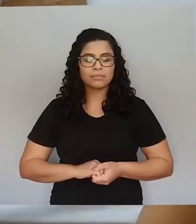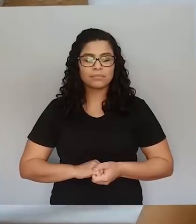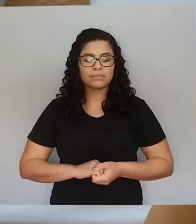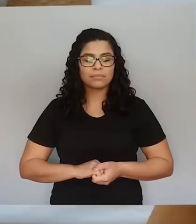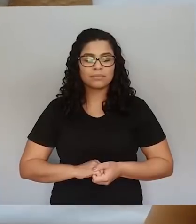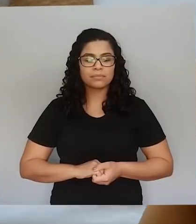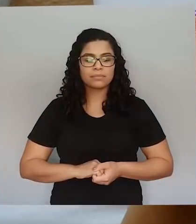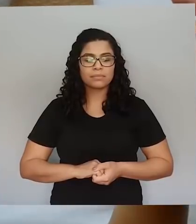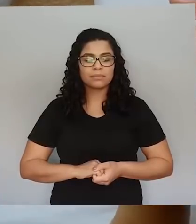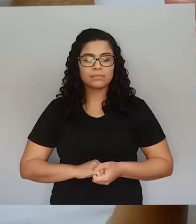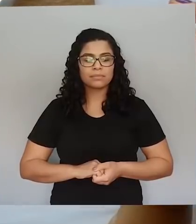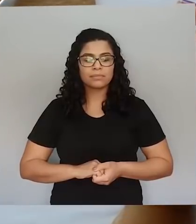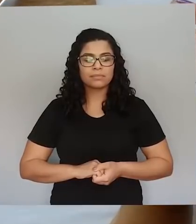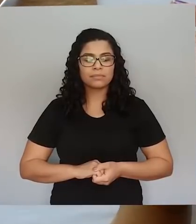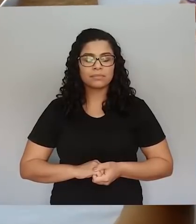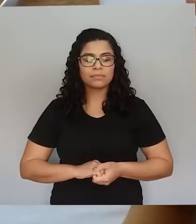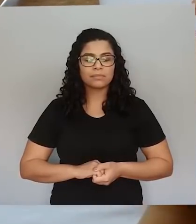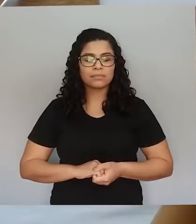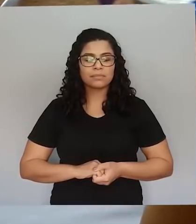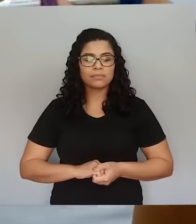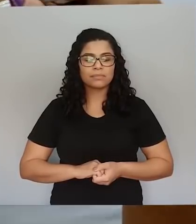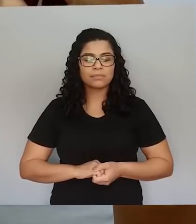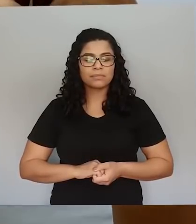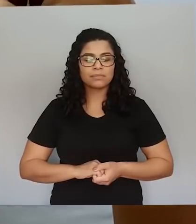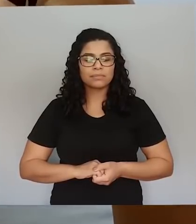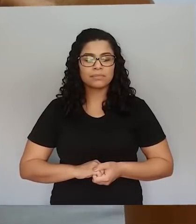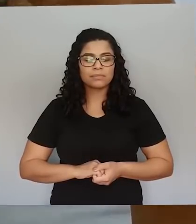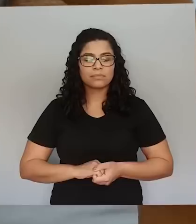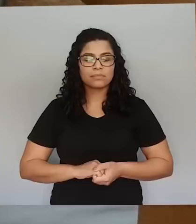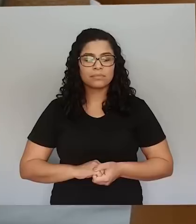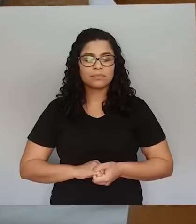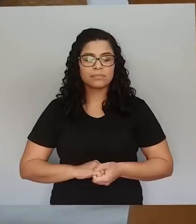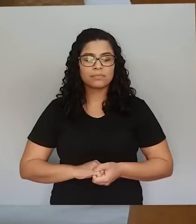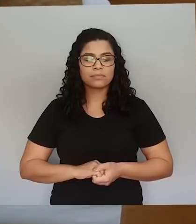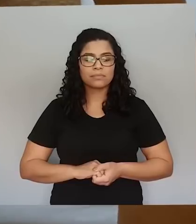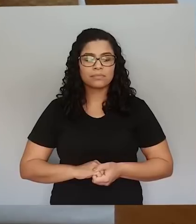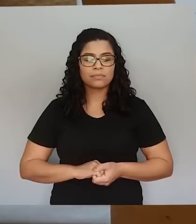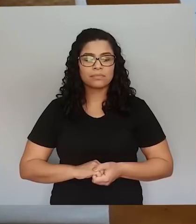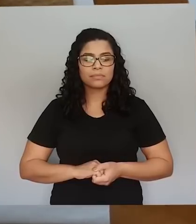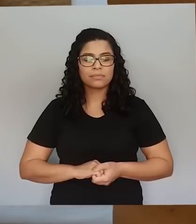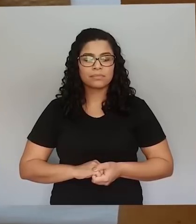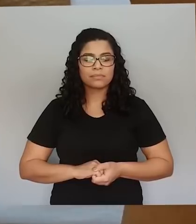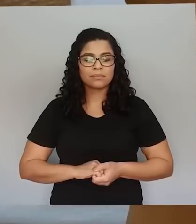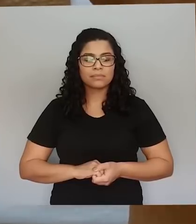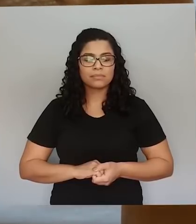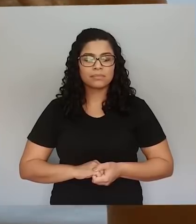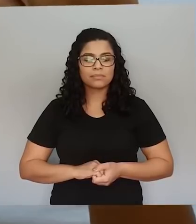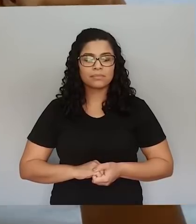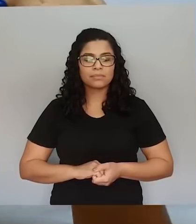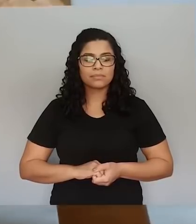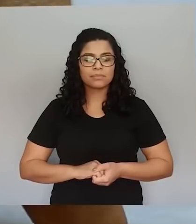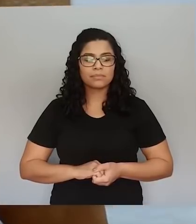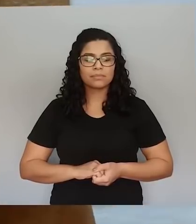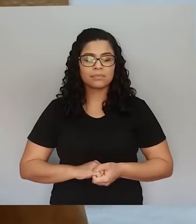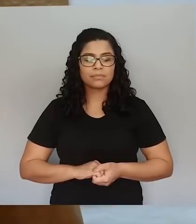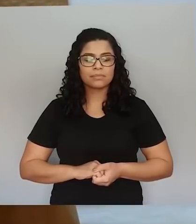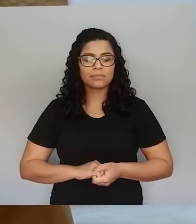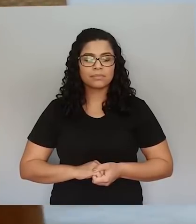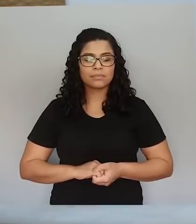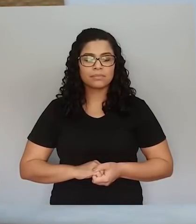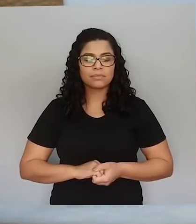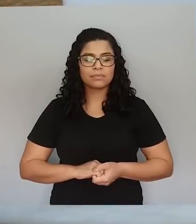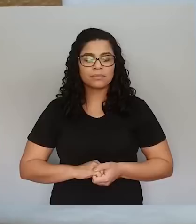e qualquer material que você tenha por aí na sua casa. Sabe aqueles potinhos que as crianças adoram pegar do armário? Agora